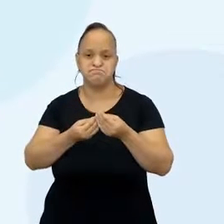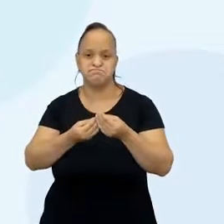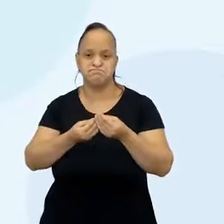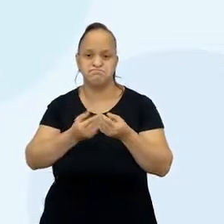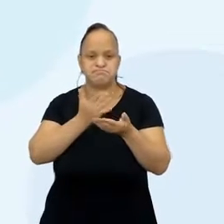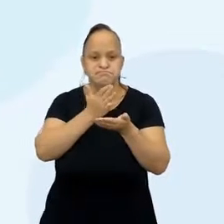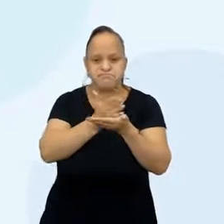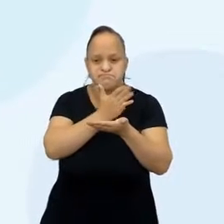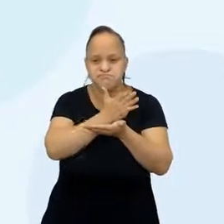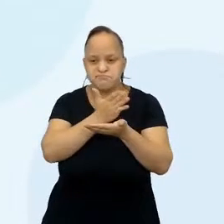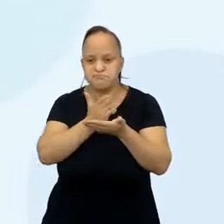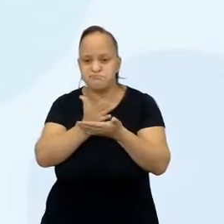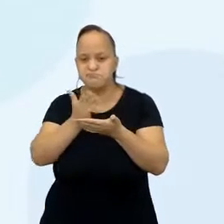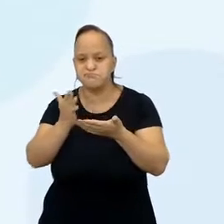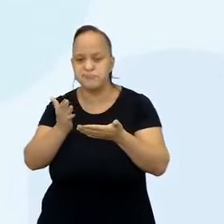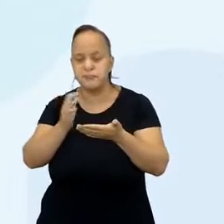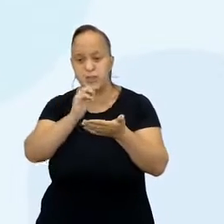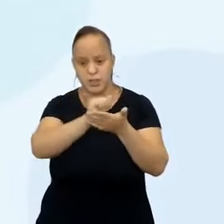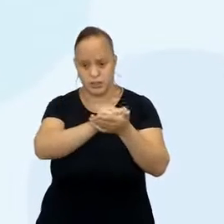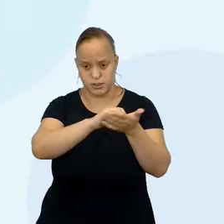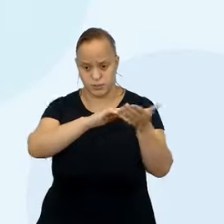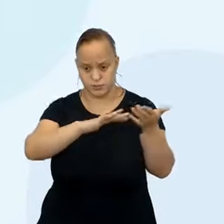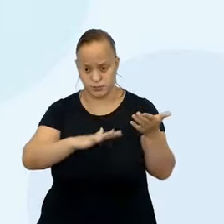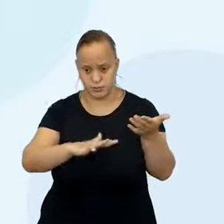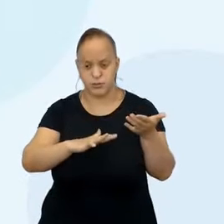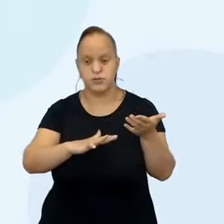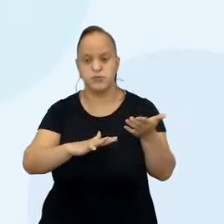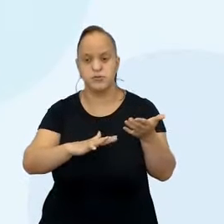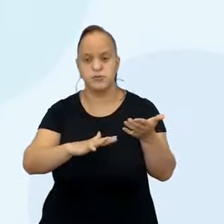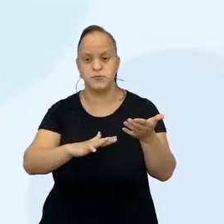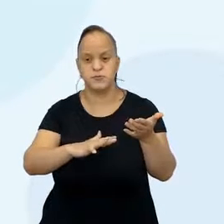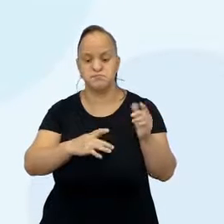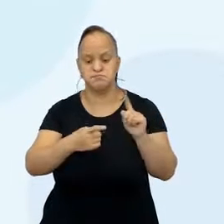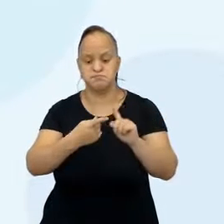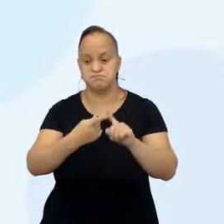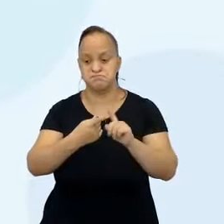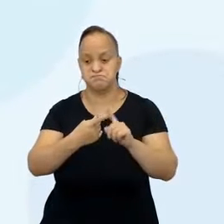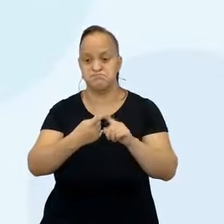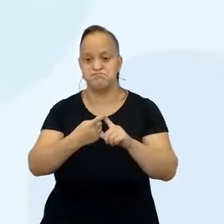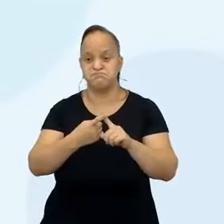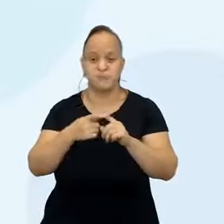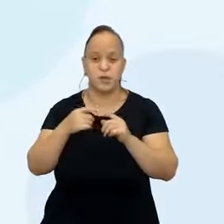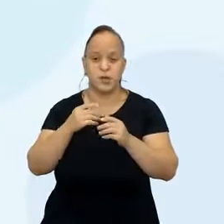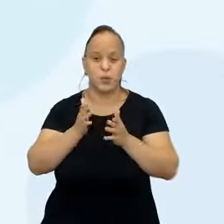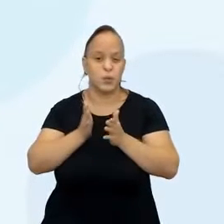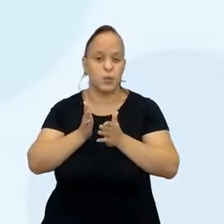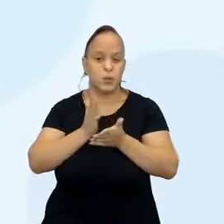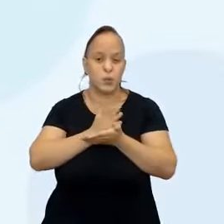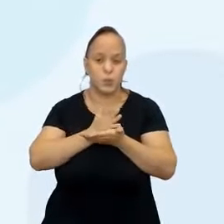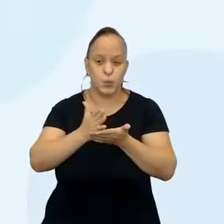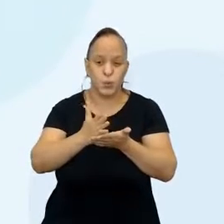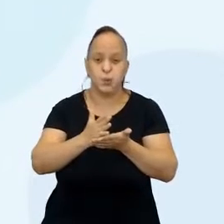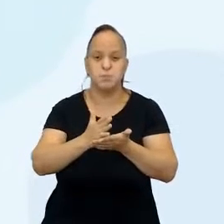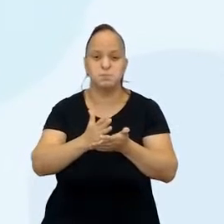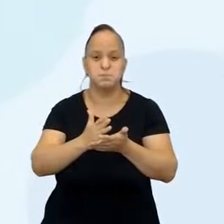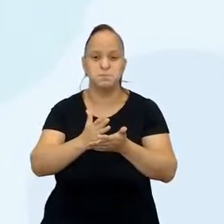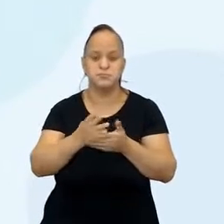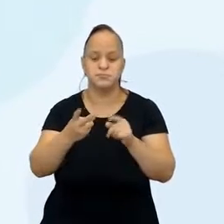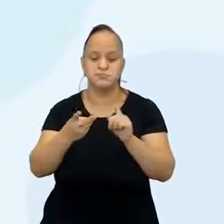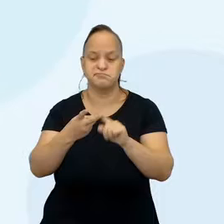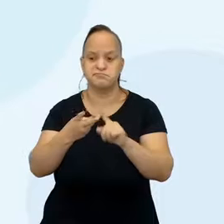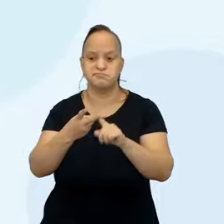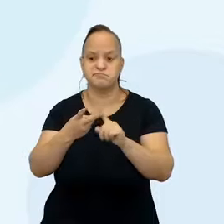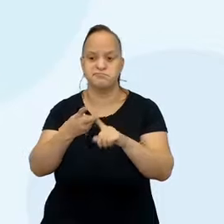a atividade, dentro de cada atividade a gente tem a primeira parte que é composta pela introdução. Então na introdução a gente tem a